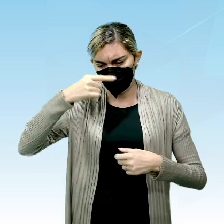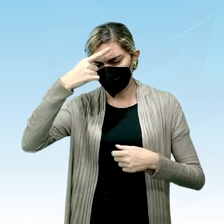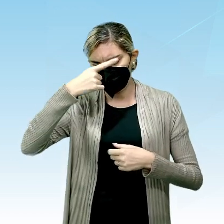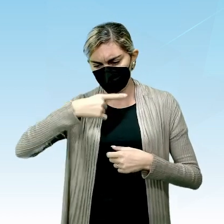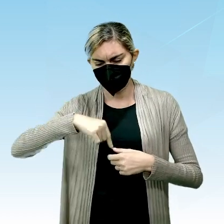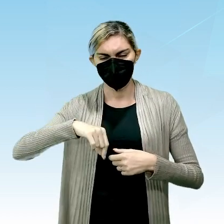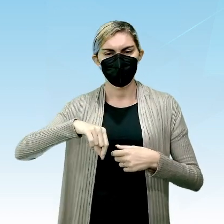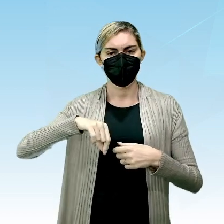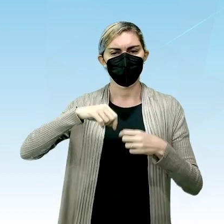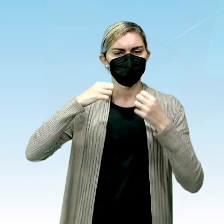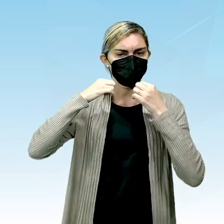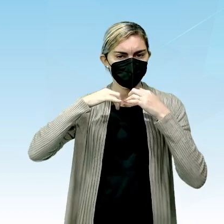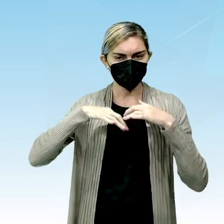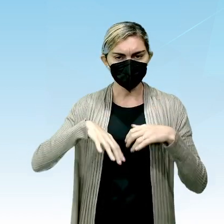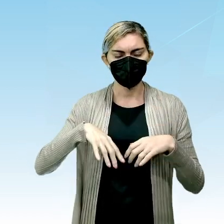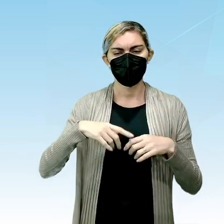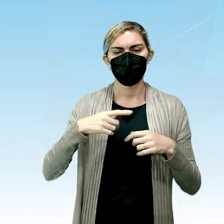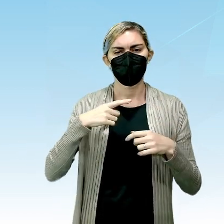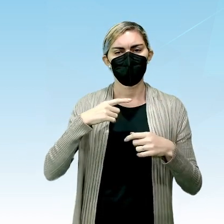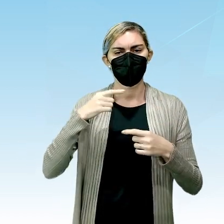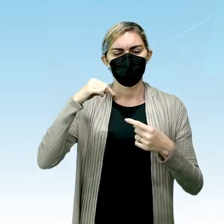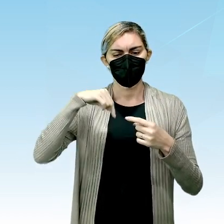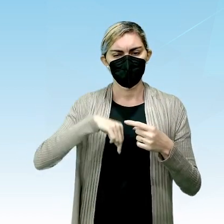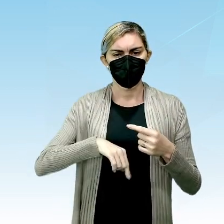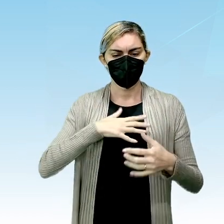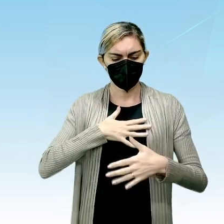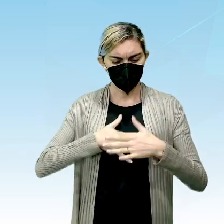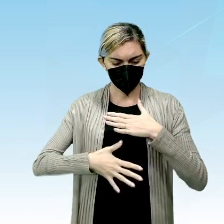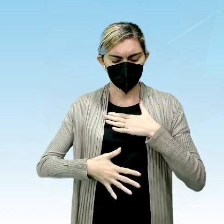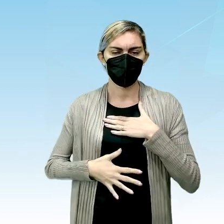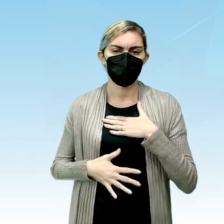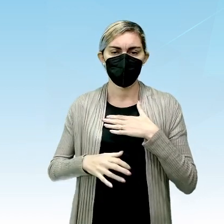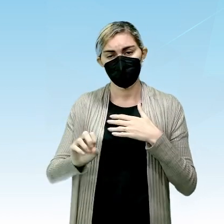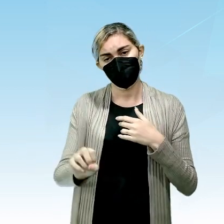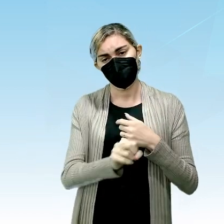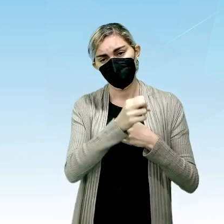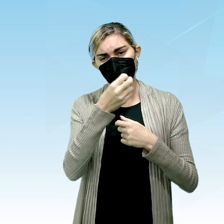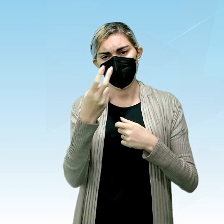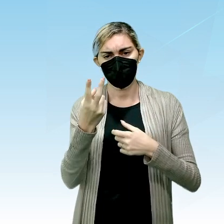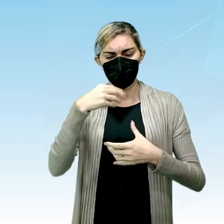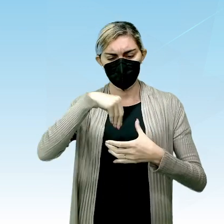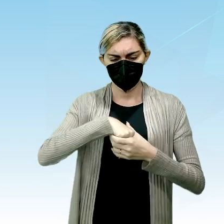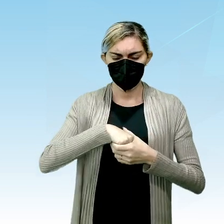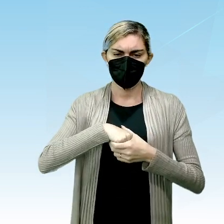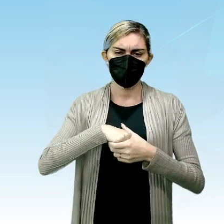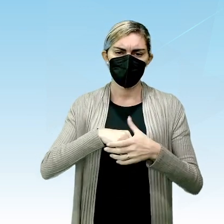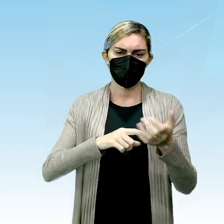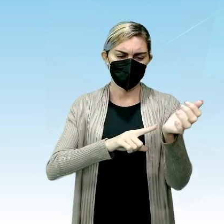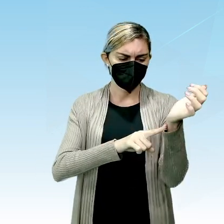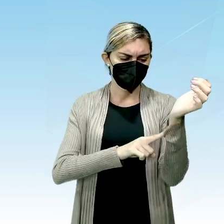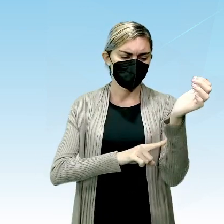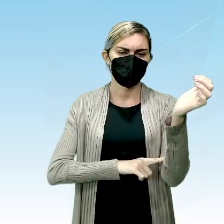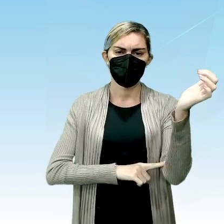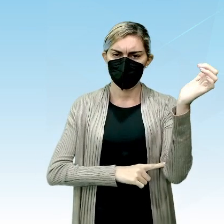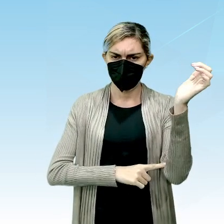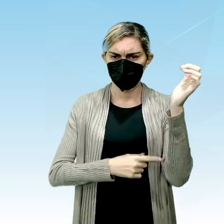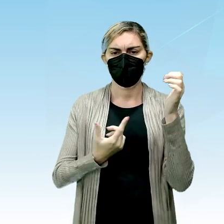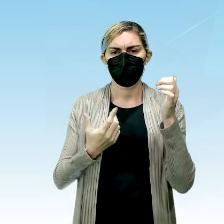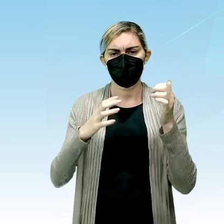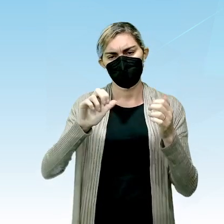ser lançadas na superfície do corpo ou no interior de cavidades. Essas